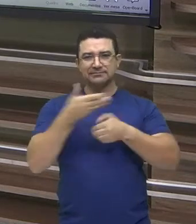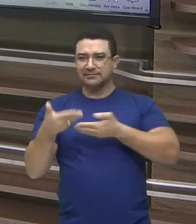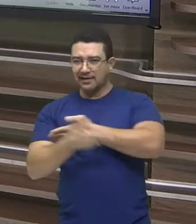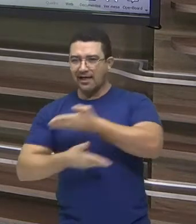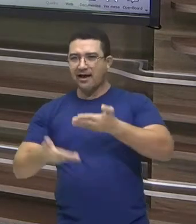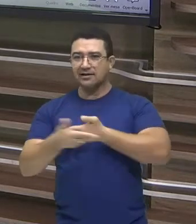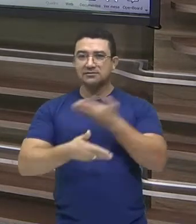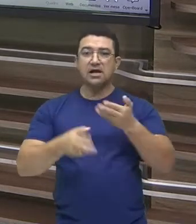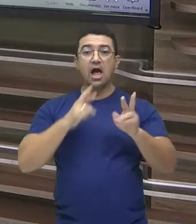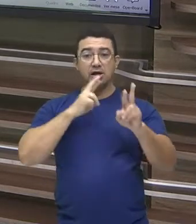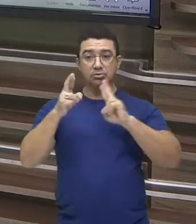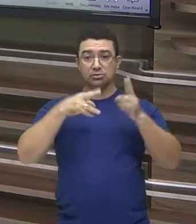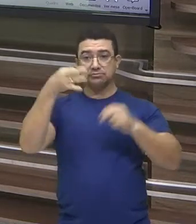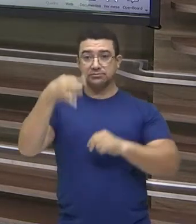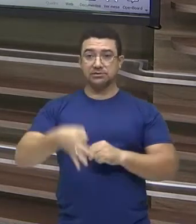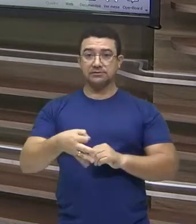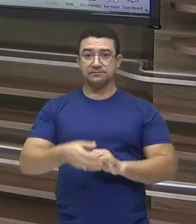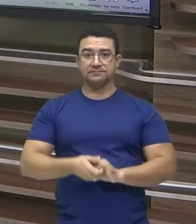questão correta, gente.